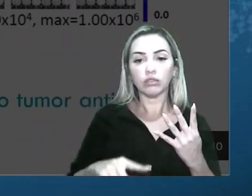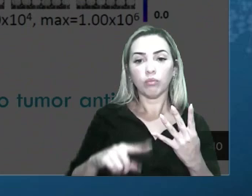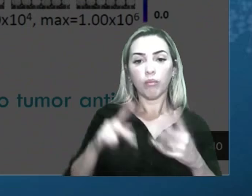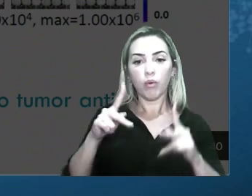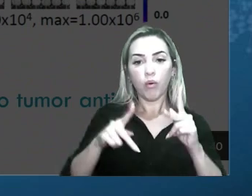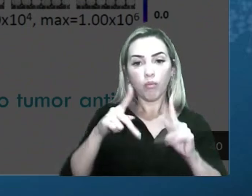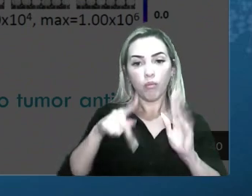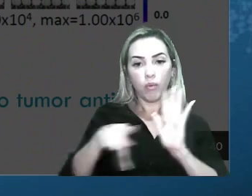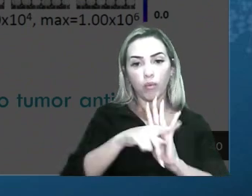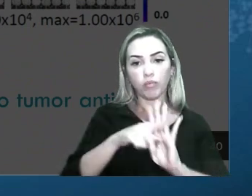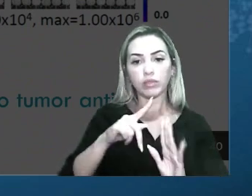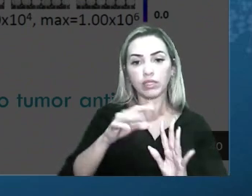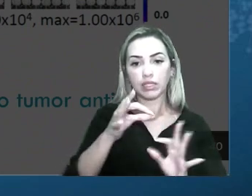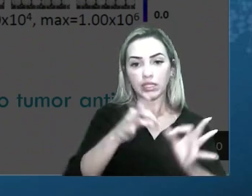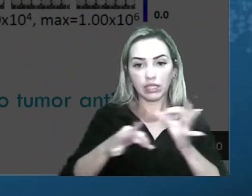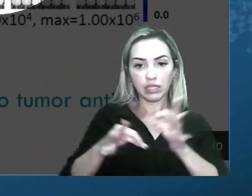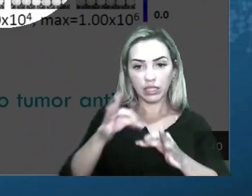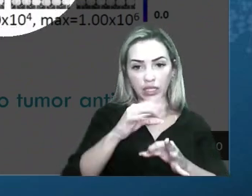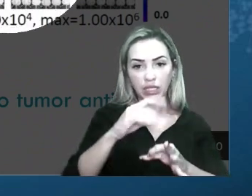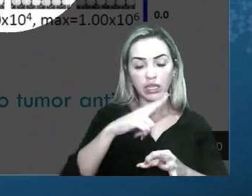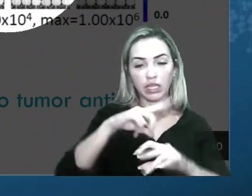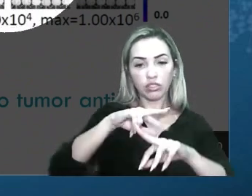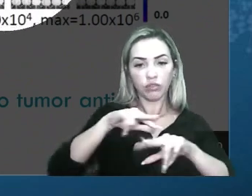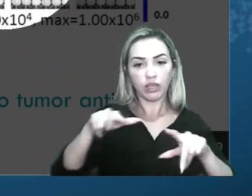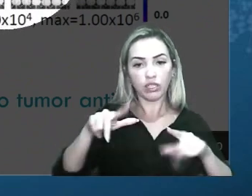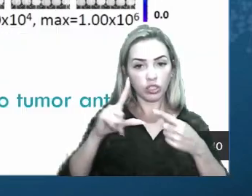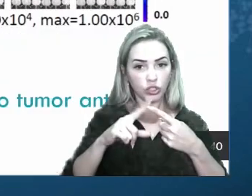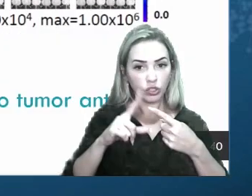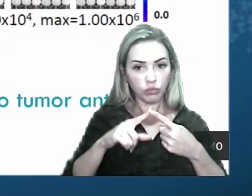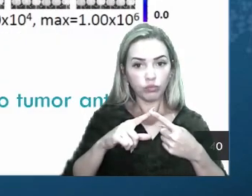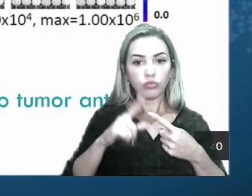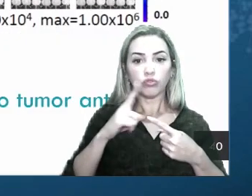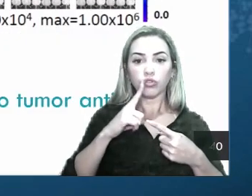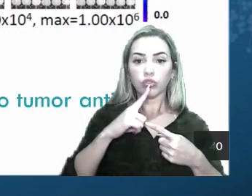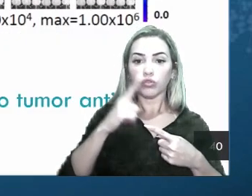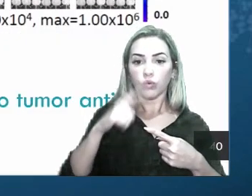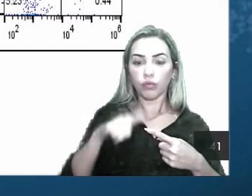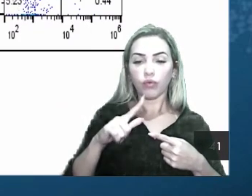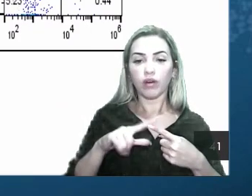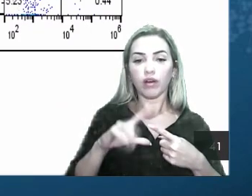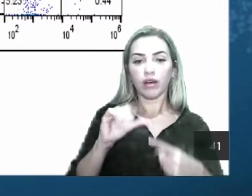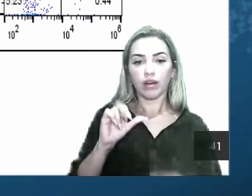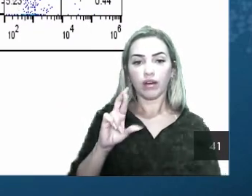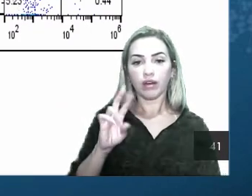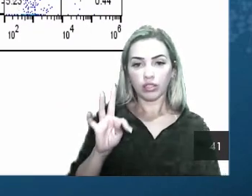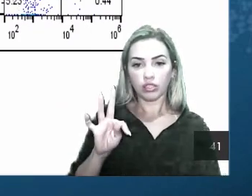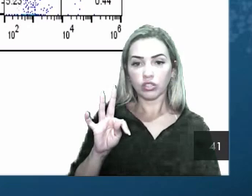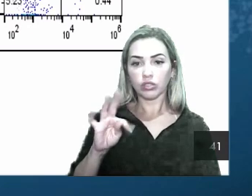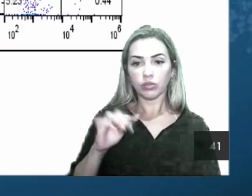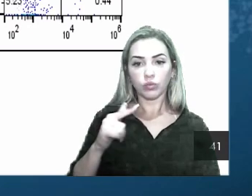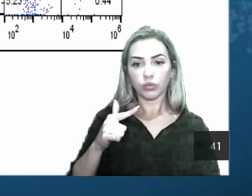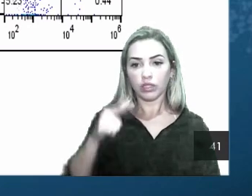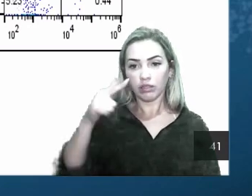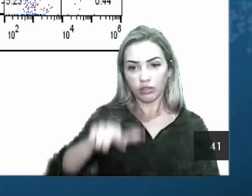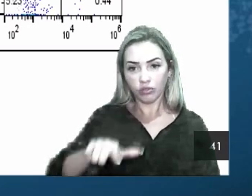de células. Aqui nós temos os monocars, eles têm recidiva. CAR triplo não tem recidiva. Aqui nós temos